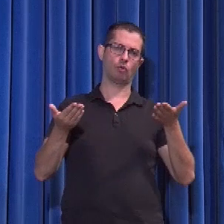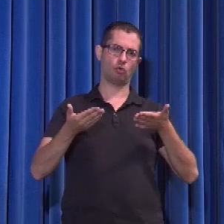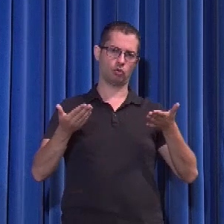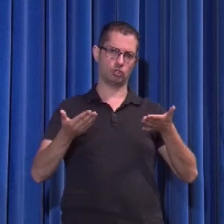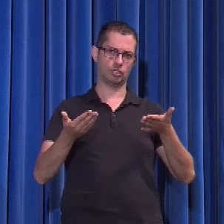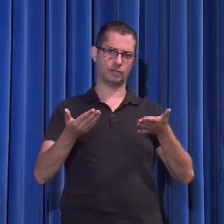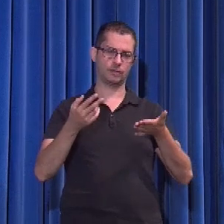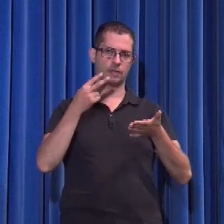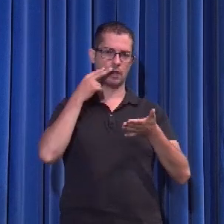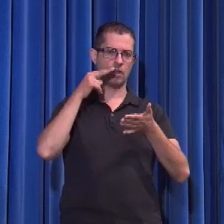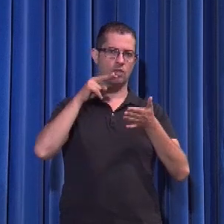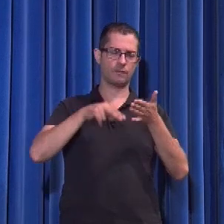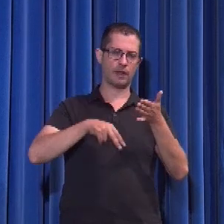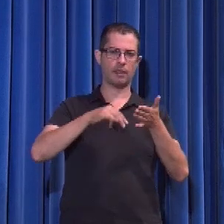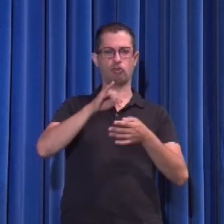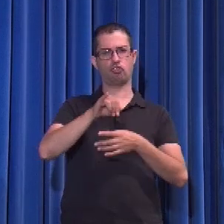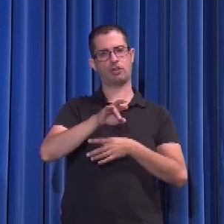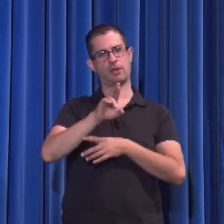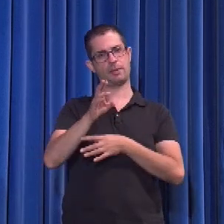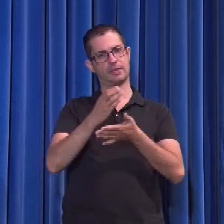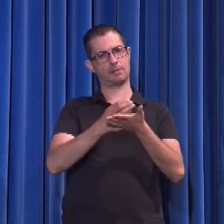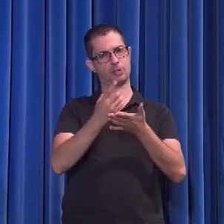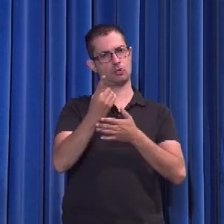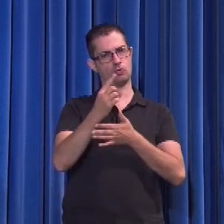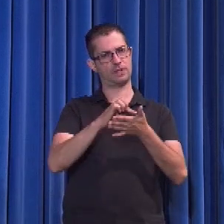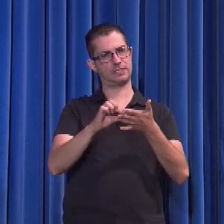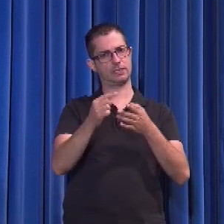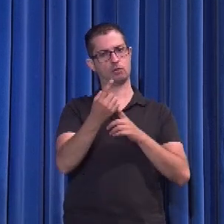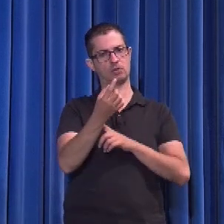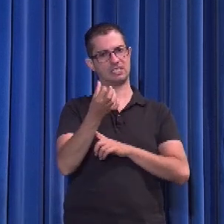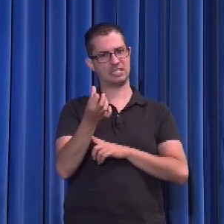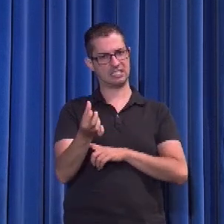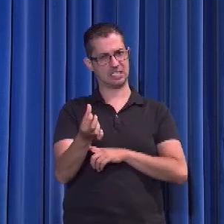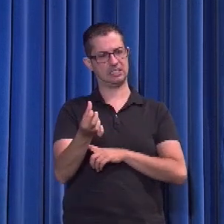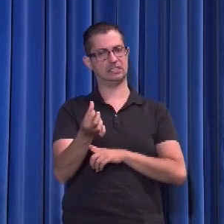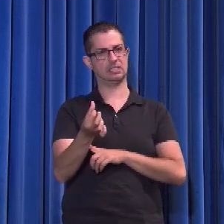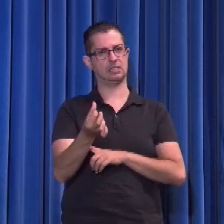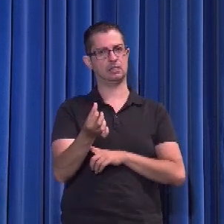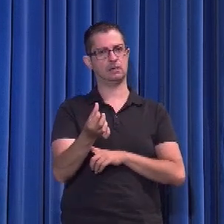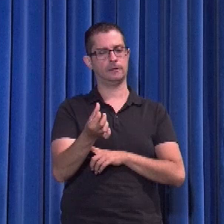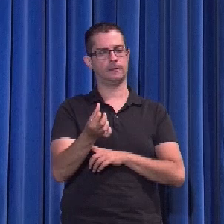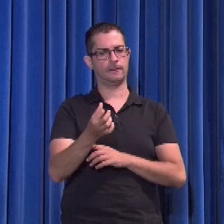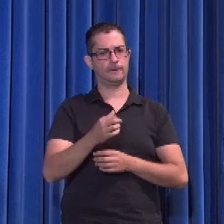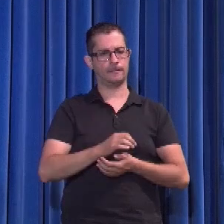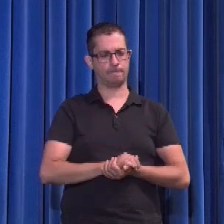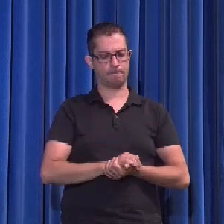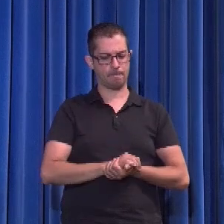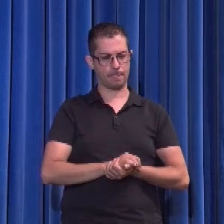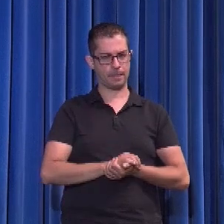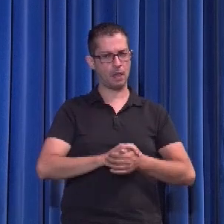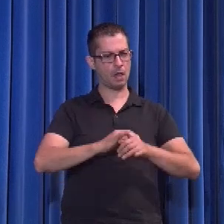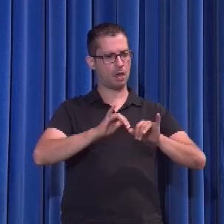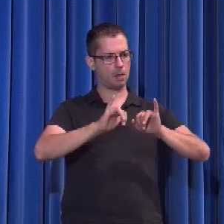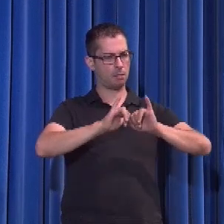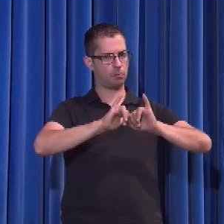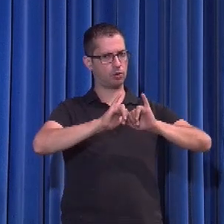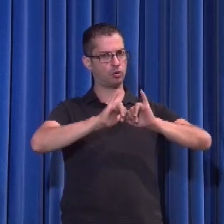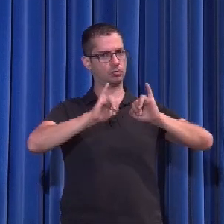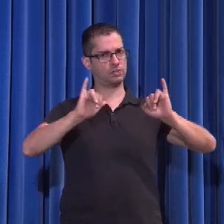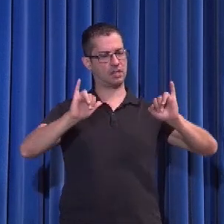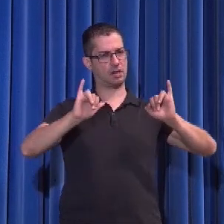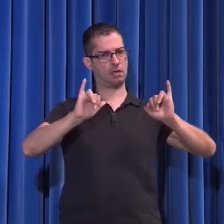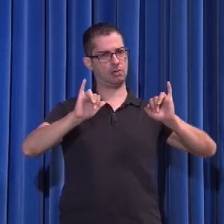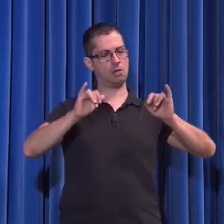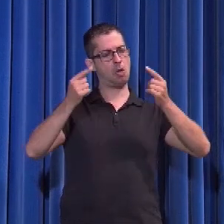com vocês. 1:16 de Jeremias começa dizendo assim: pronunciarei contra os